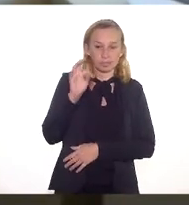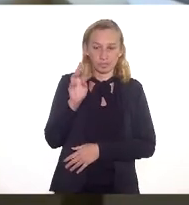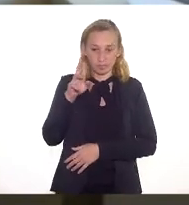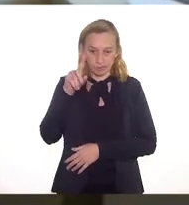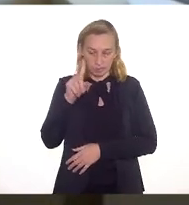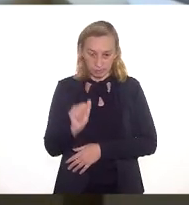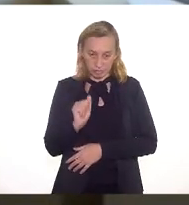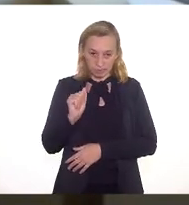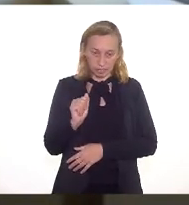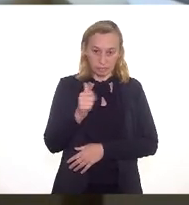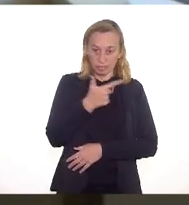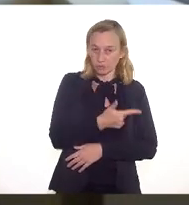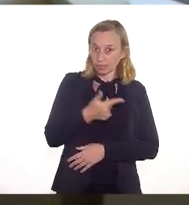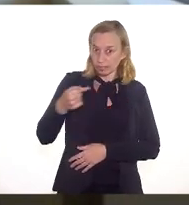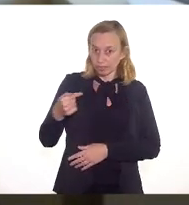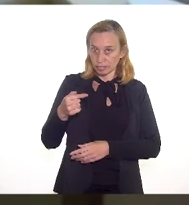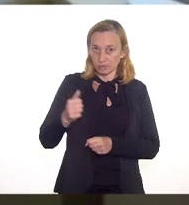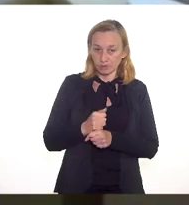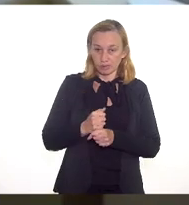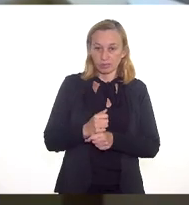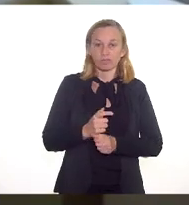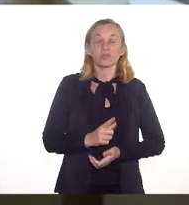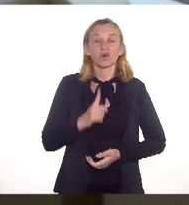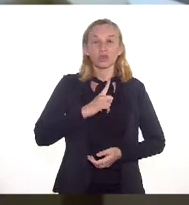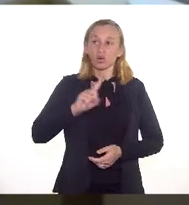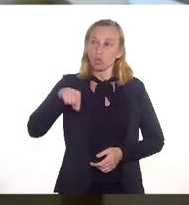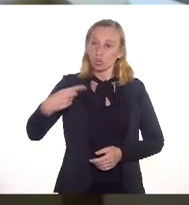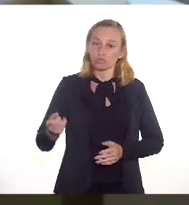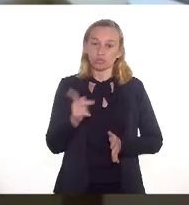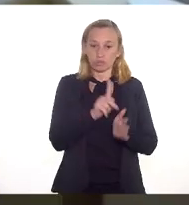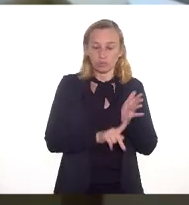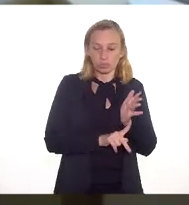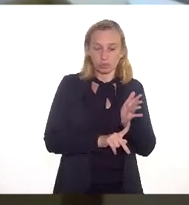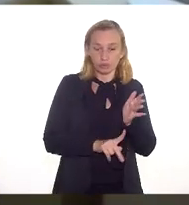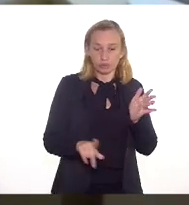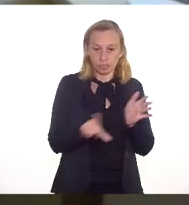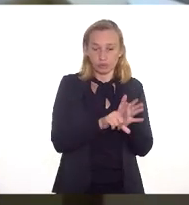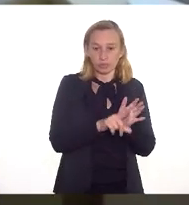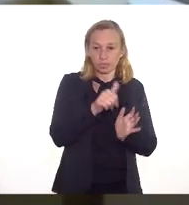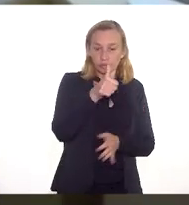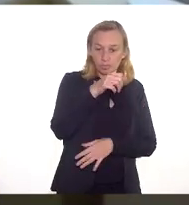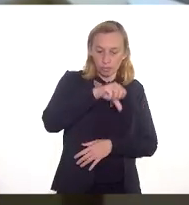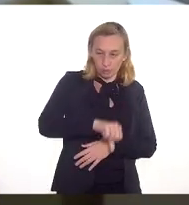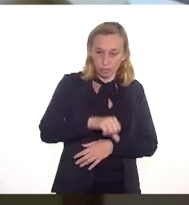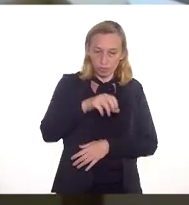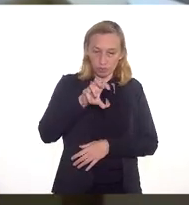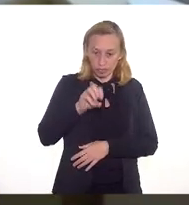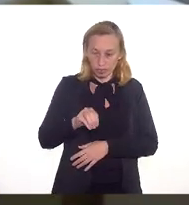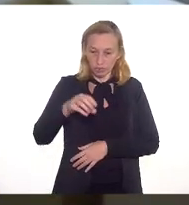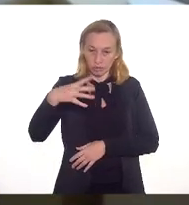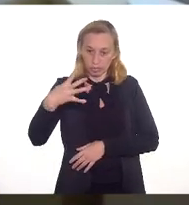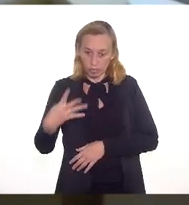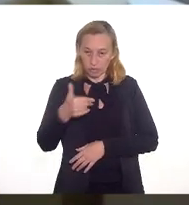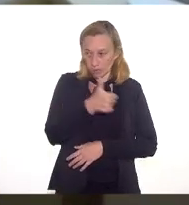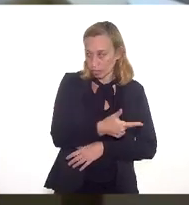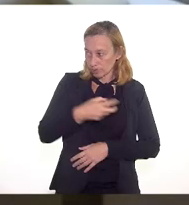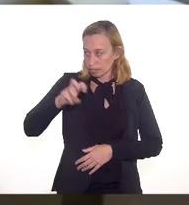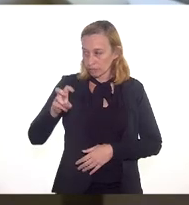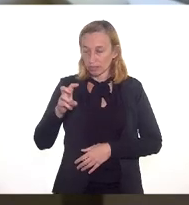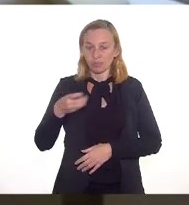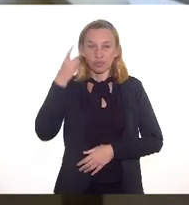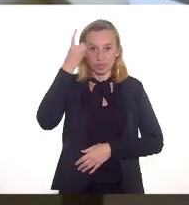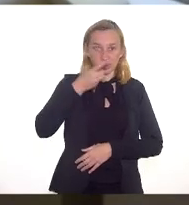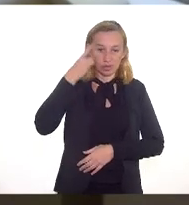de 2017. Existe um projeto de lei 904 de 2015, de autoria